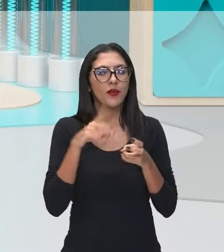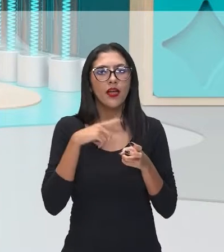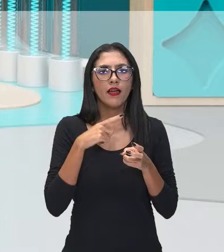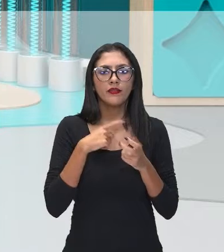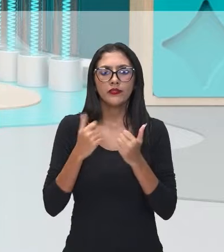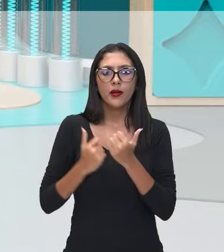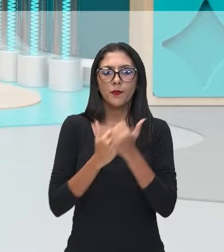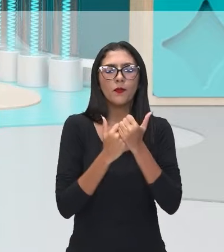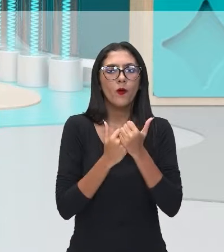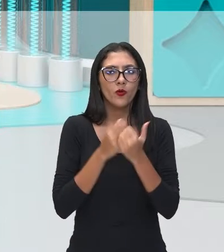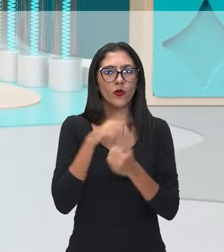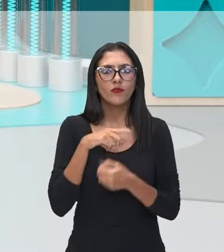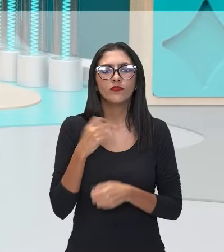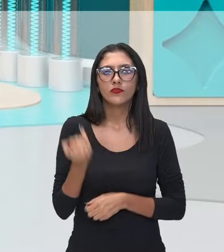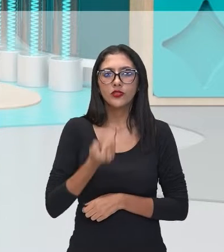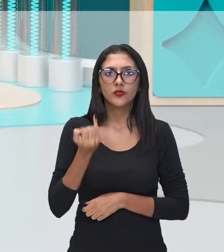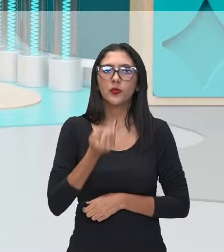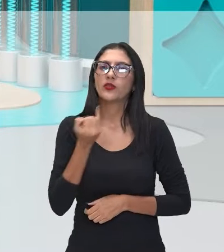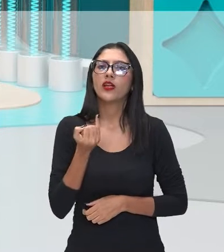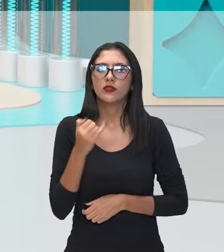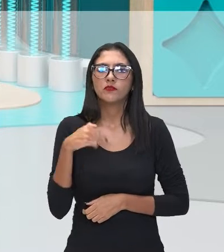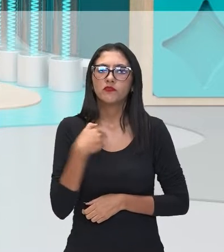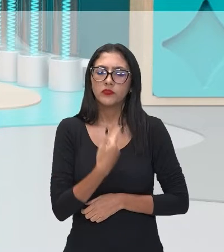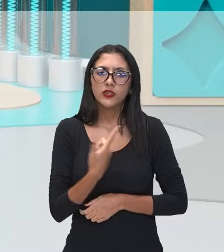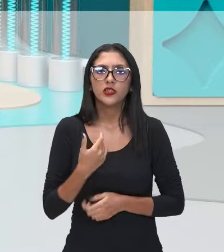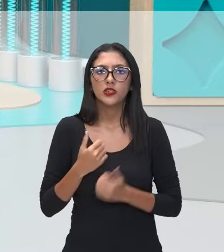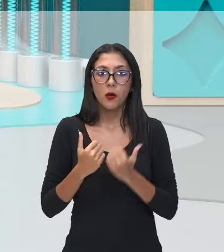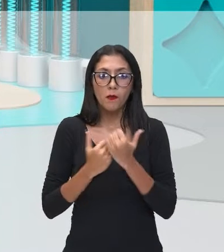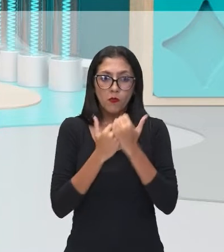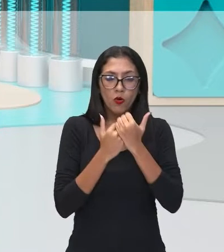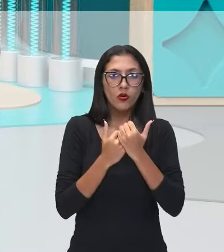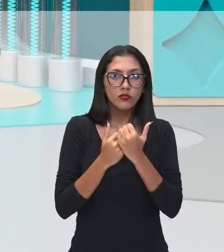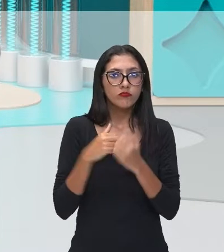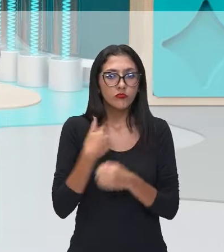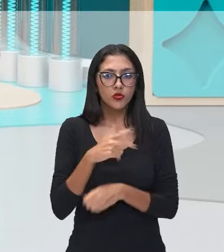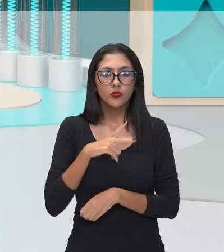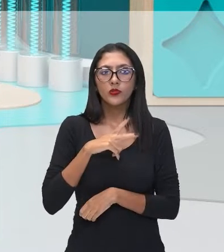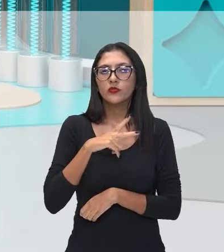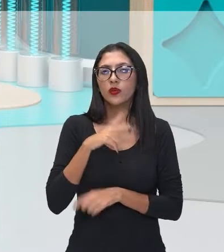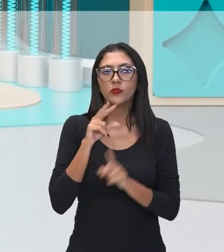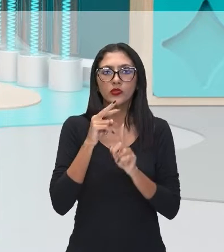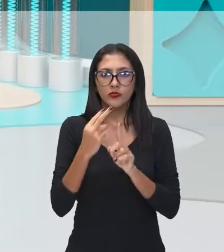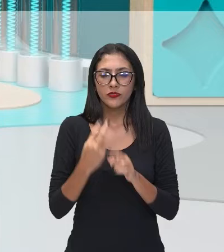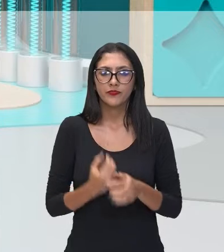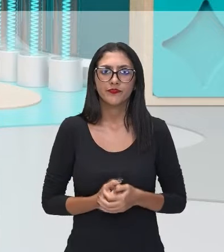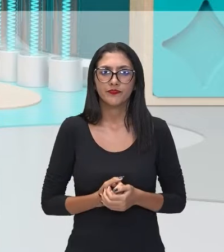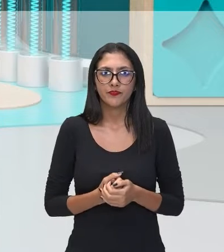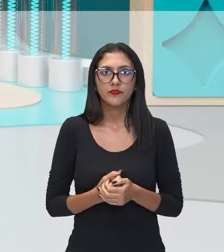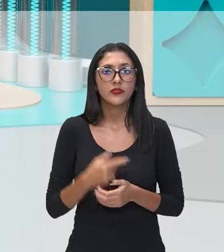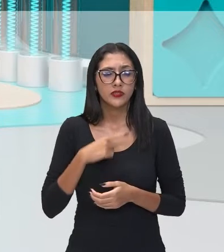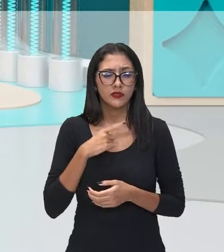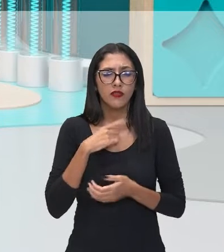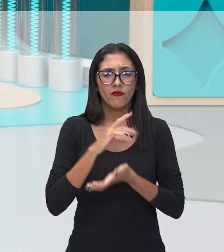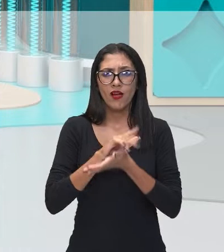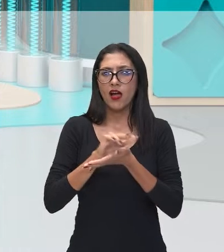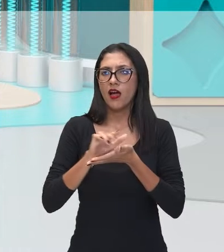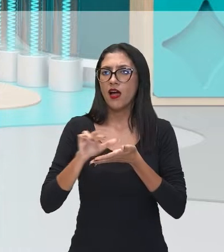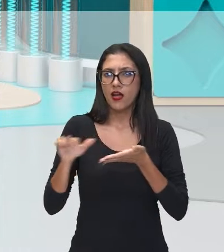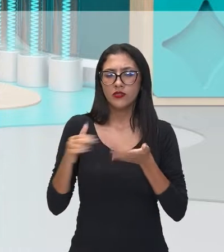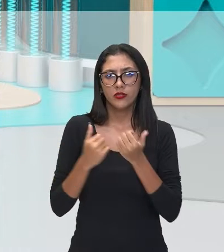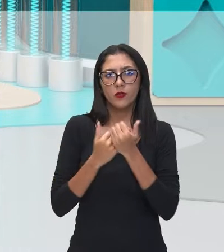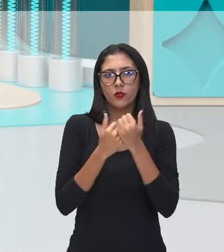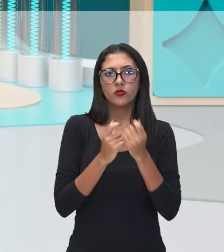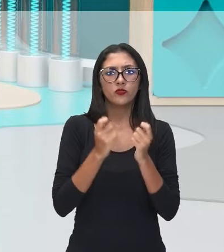que nós selecionamos para defender o ponto de vista. E aí, claro, nós temos diversos tipos de argumentos.